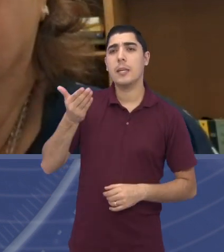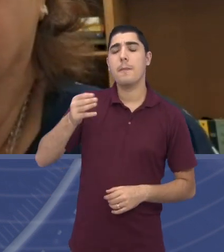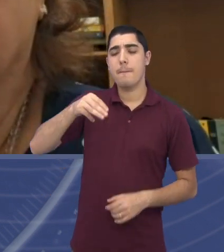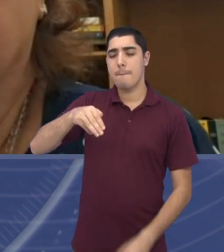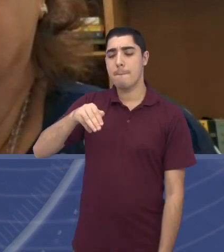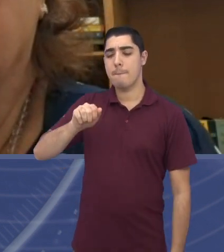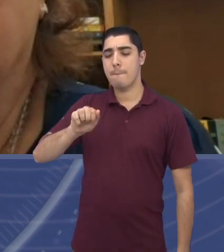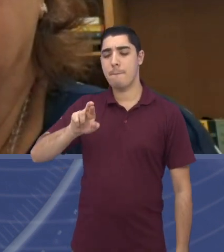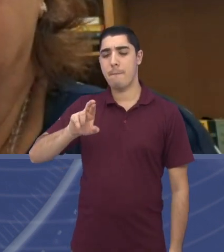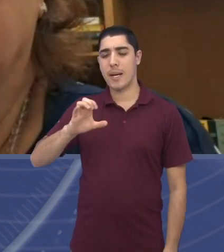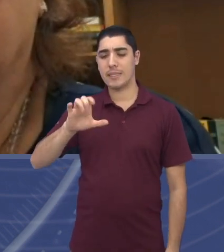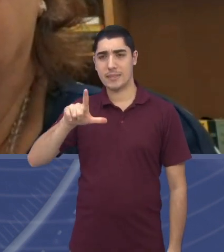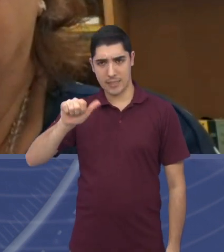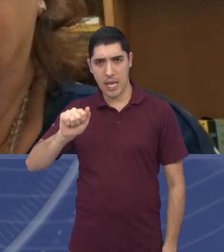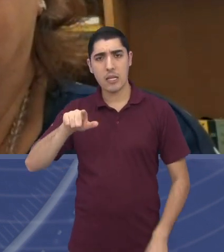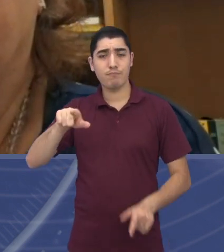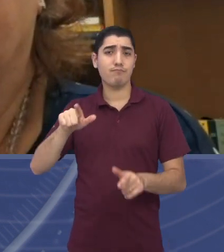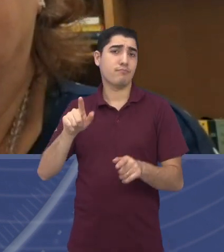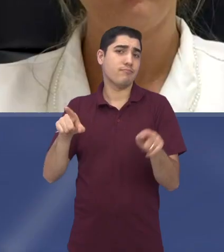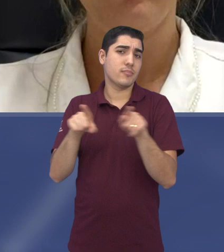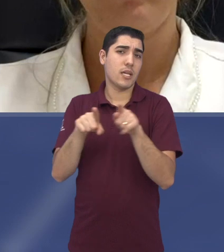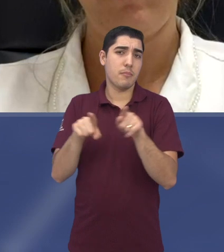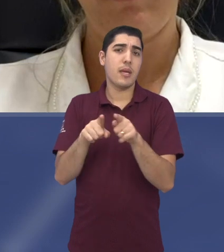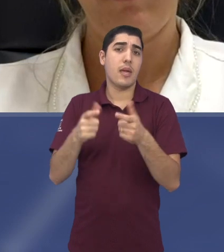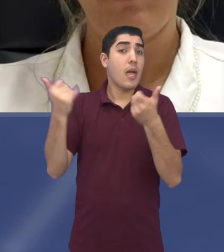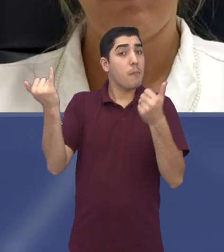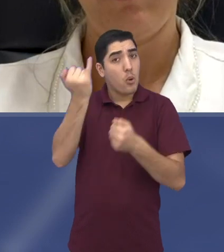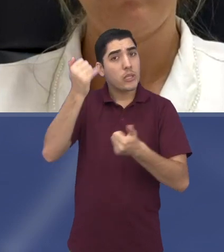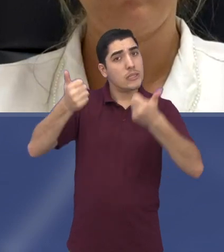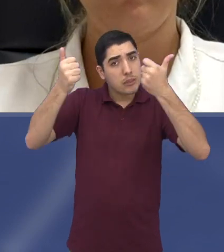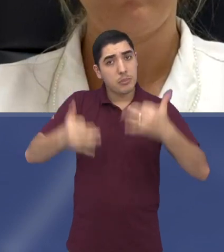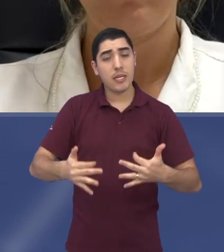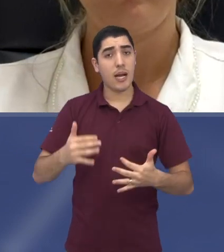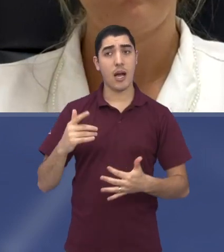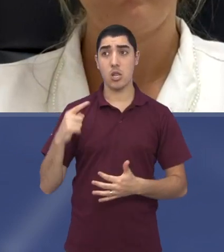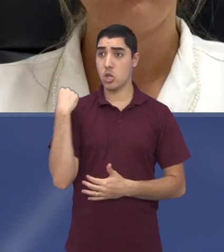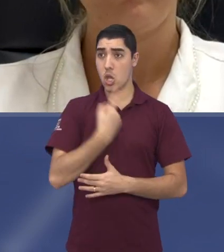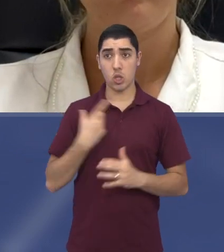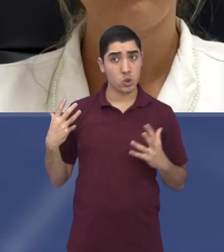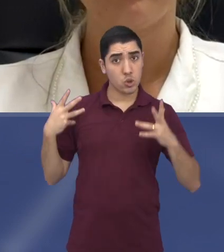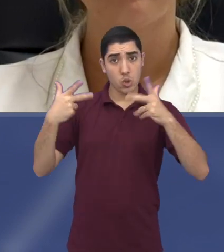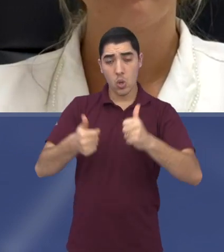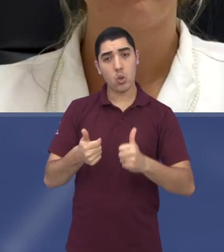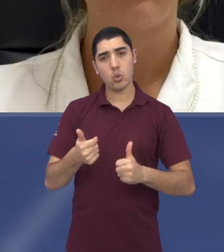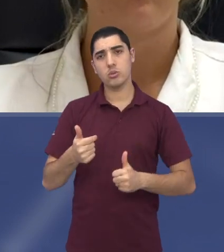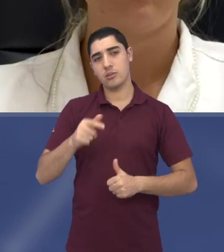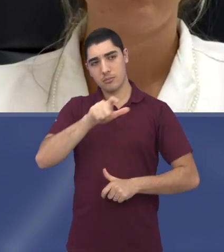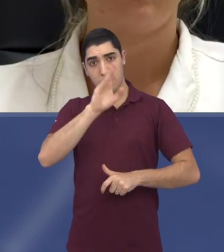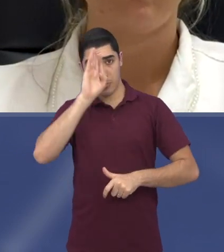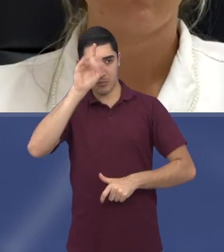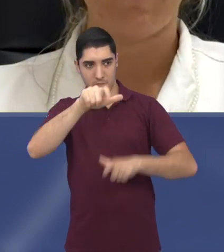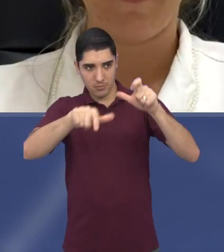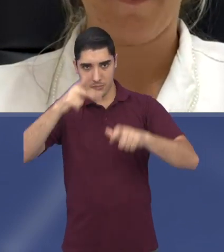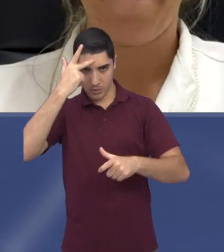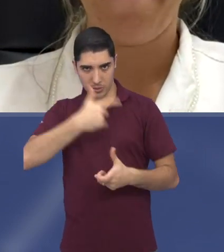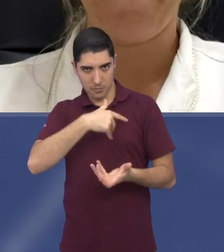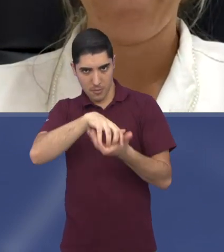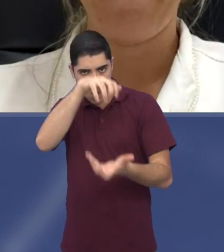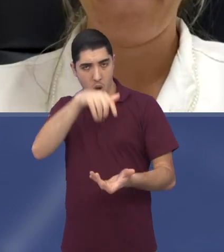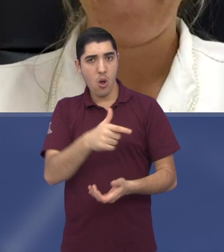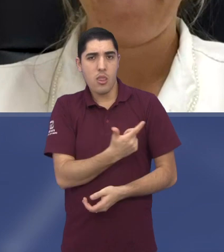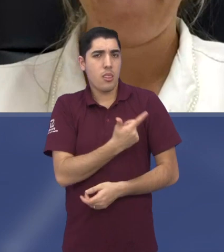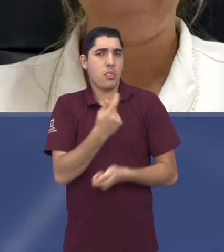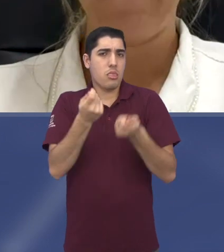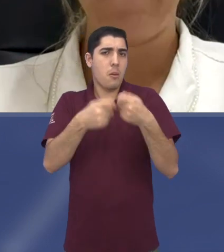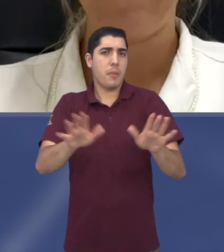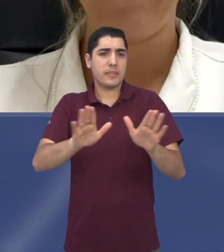gente reforçar também que não tem limite, né? Não temos, todos nós, e as pessoas mais velhas, obviamente, não têm que ser limitadas,